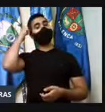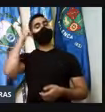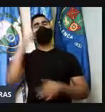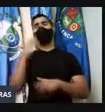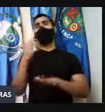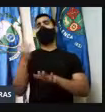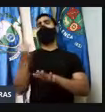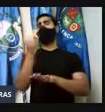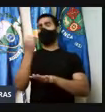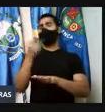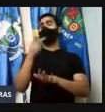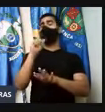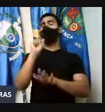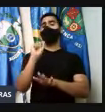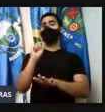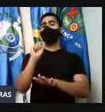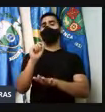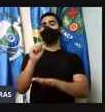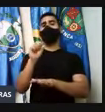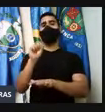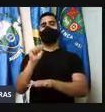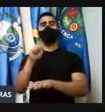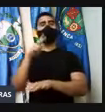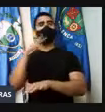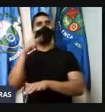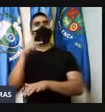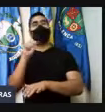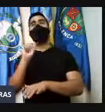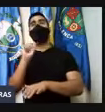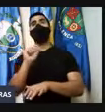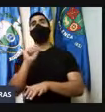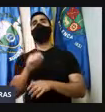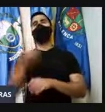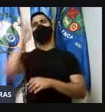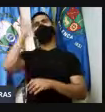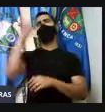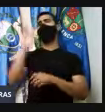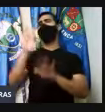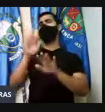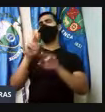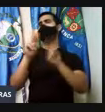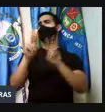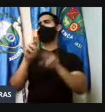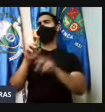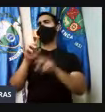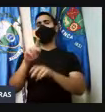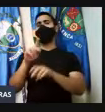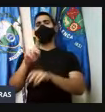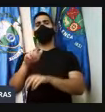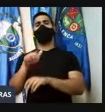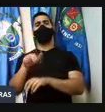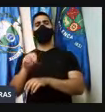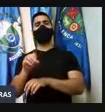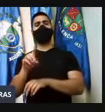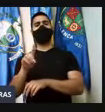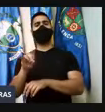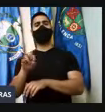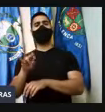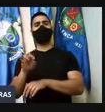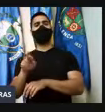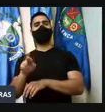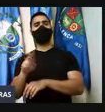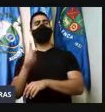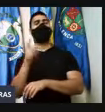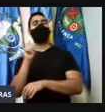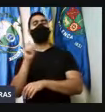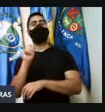a gente ressaltar, os outros vereadores estão aqui, talvez não vão se lembrar, mas essa questão do plano diretor é aquela questão sobre a